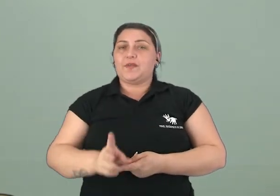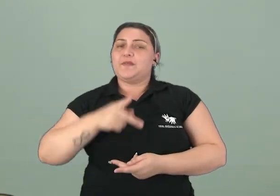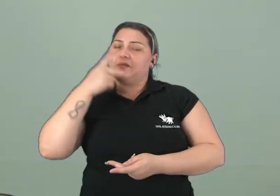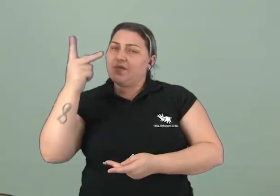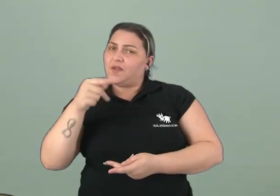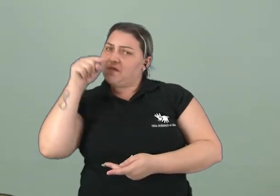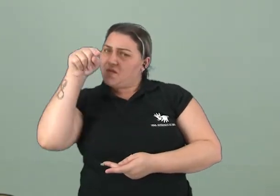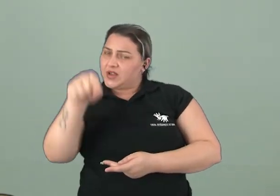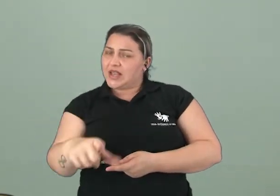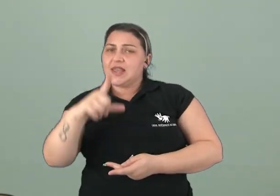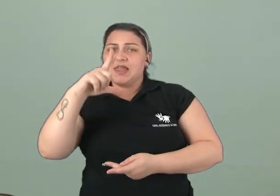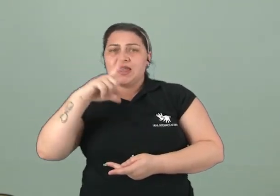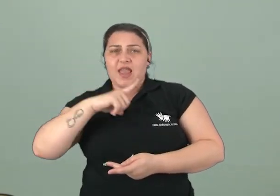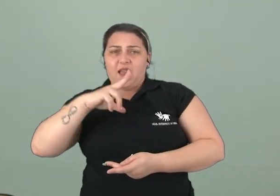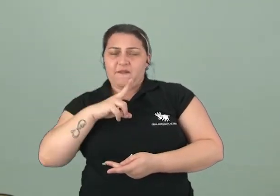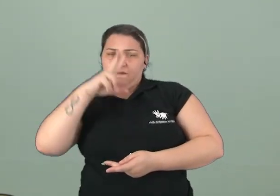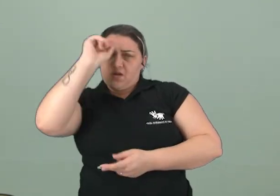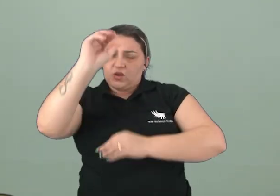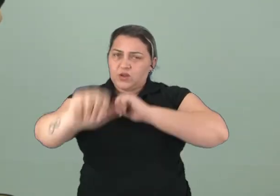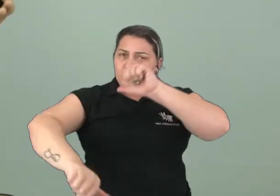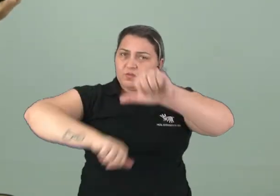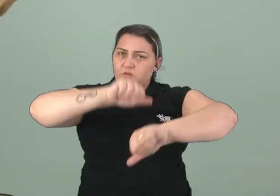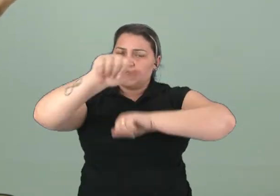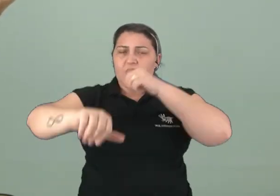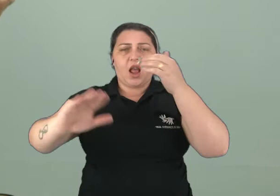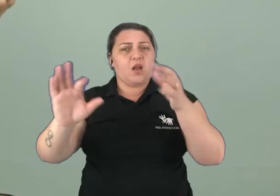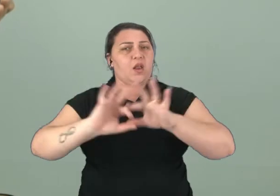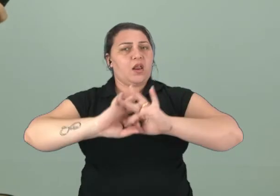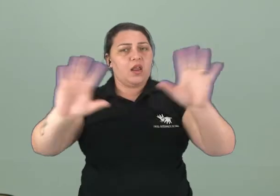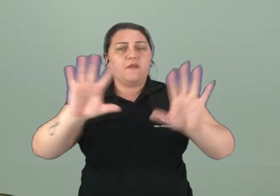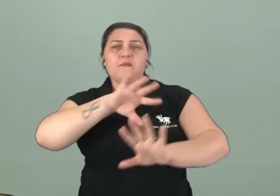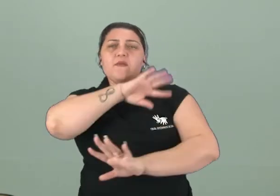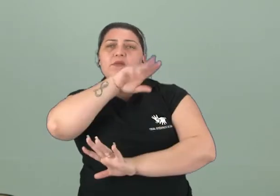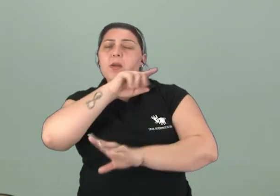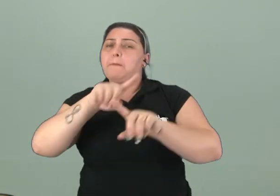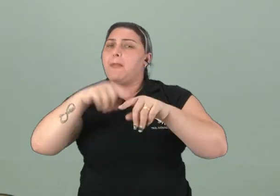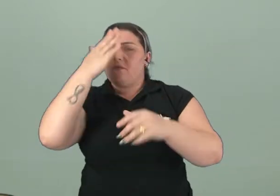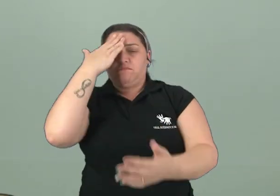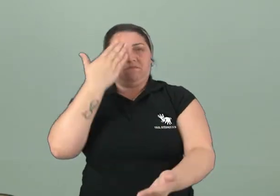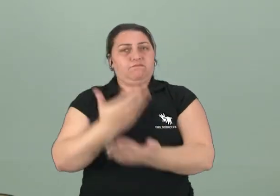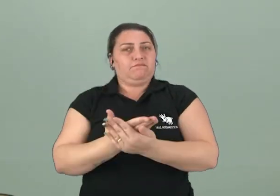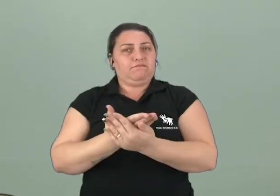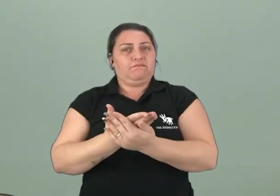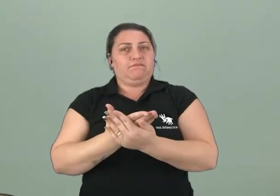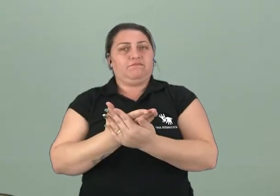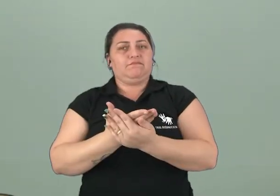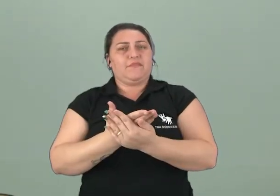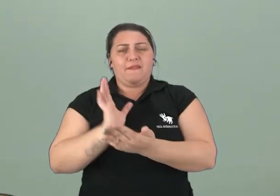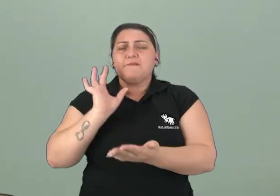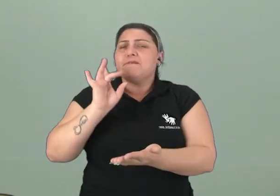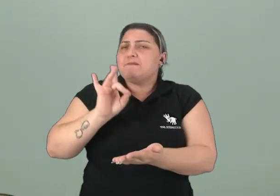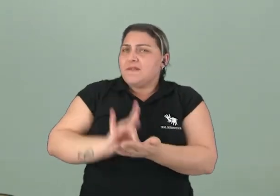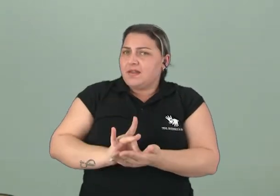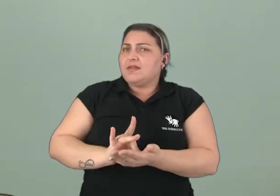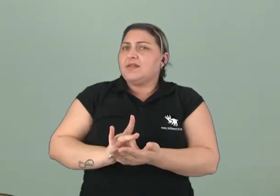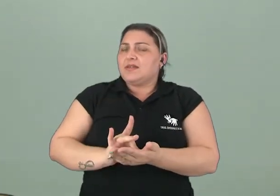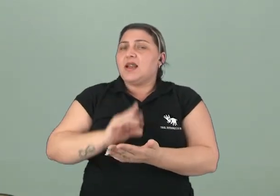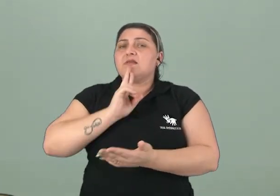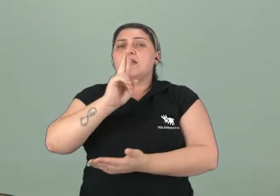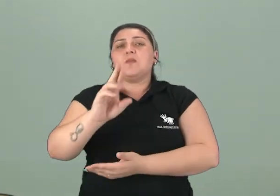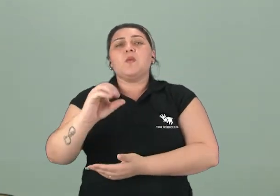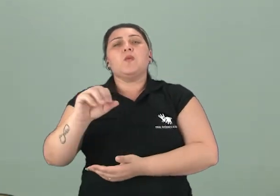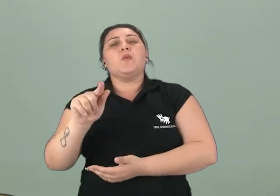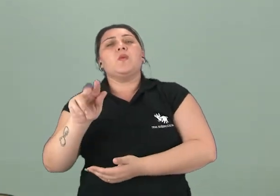disseram-me que você tem o poder de se transformar em qualquer animal mas não acreditei é verdade